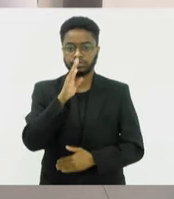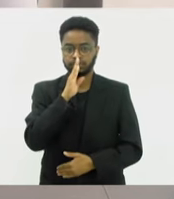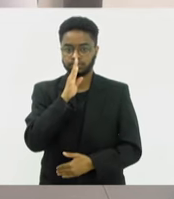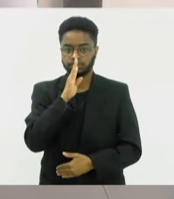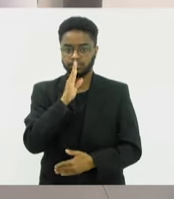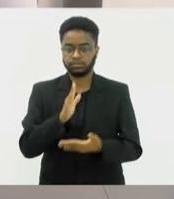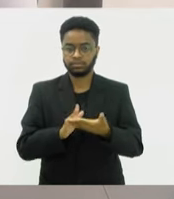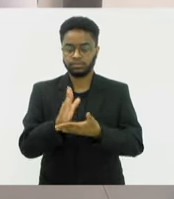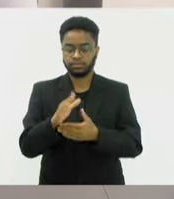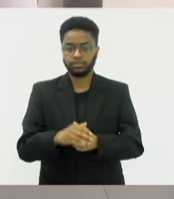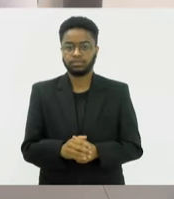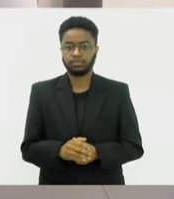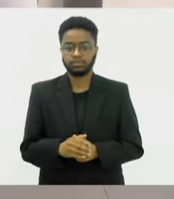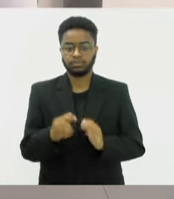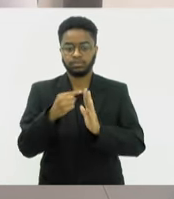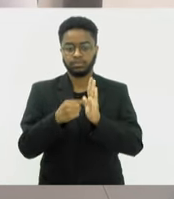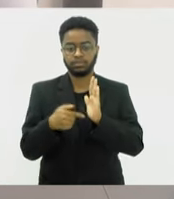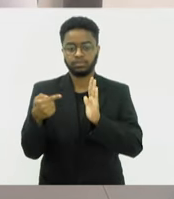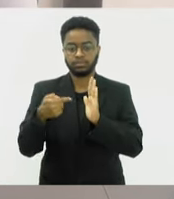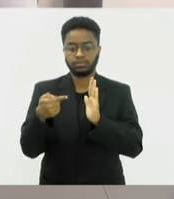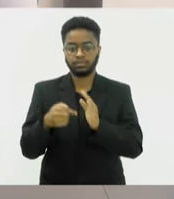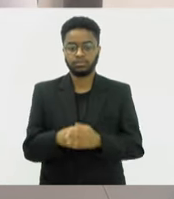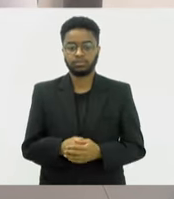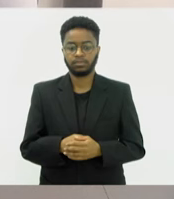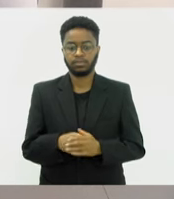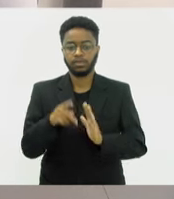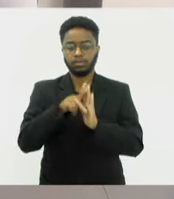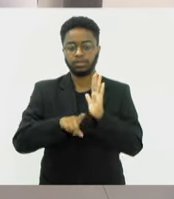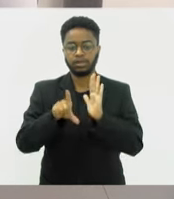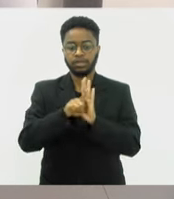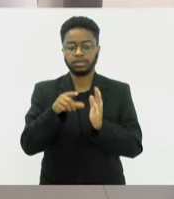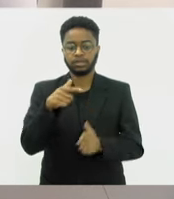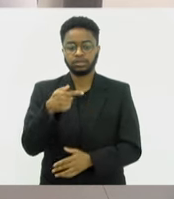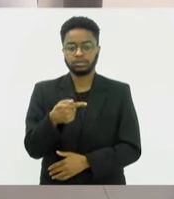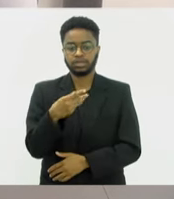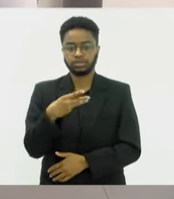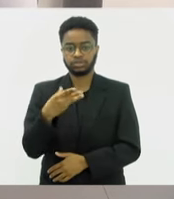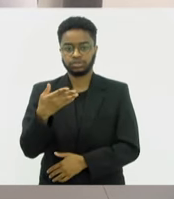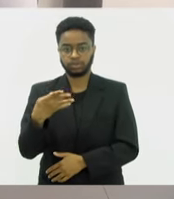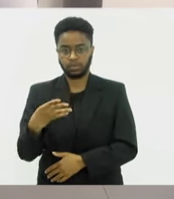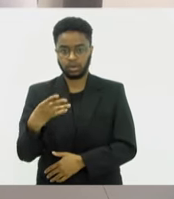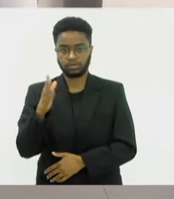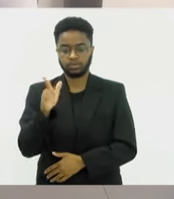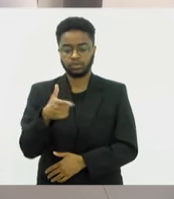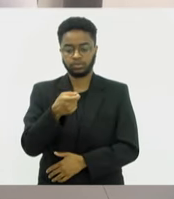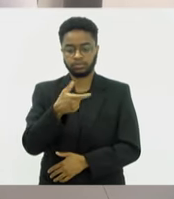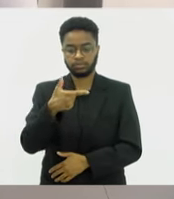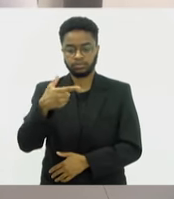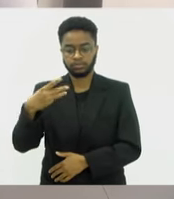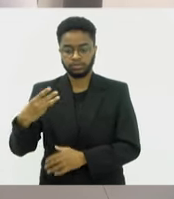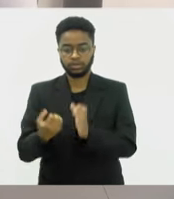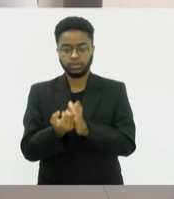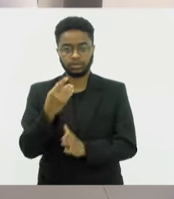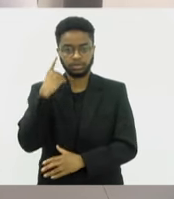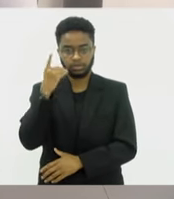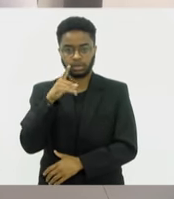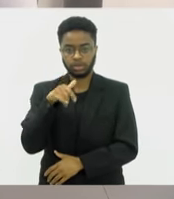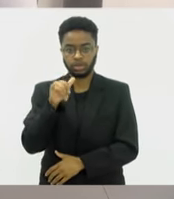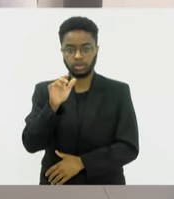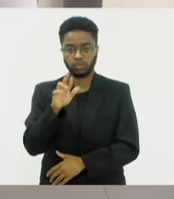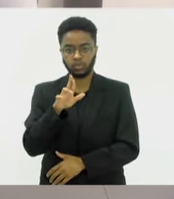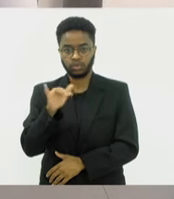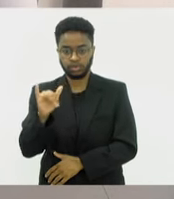como estão, aprovado. 7 da pauta. Projeto de lei 734 de 2023, de autoria do deputado Yuri,